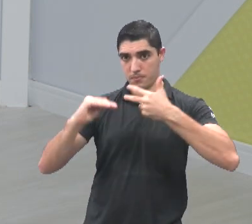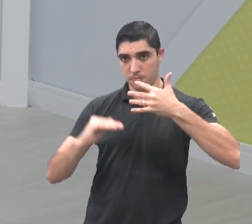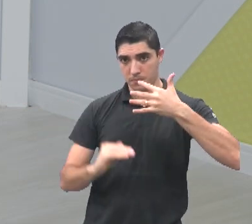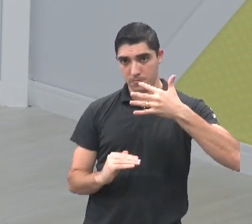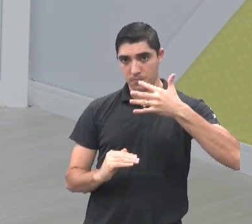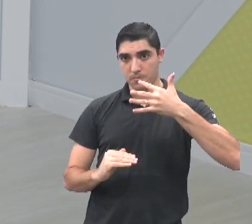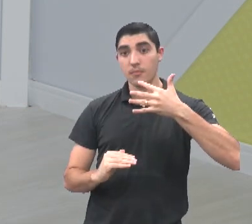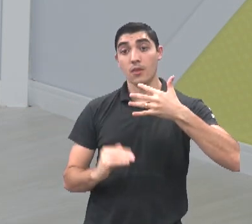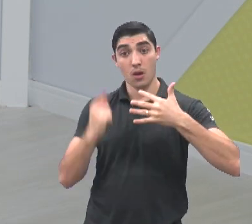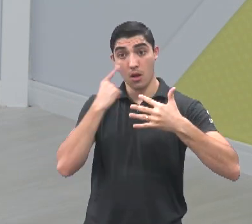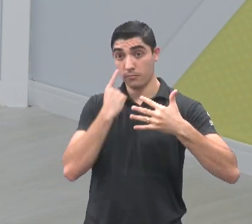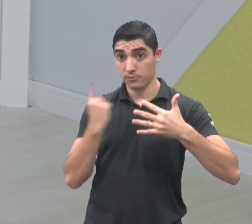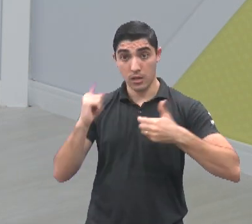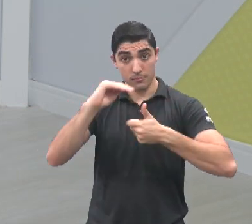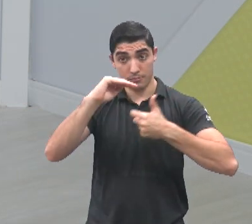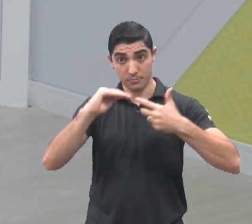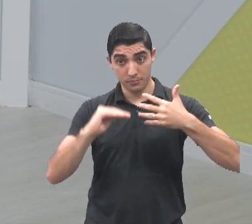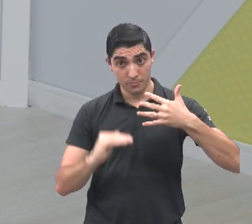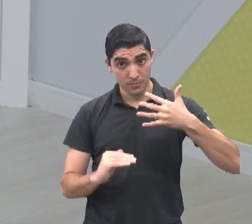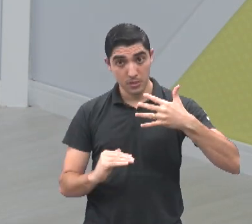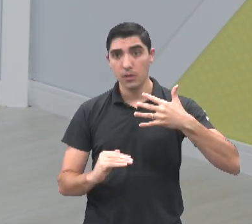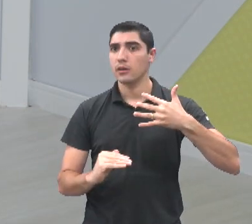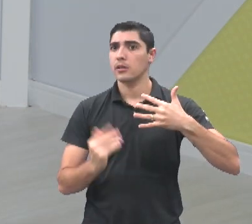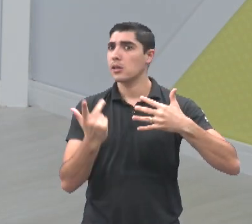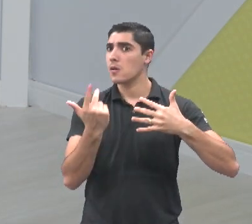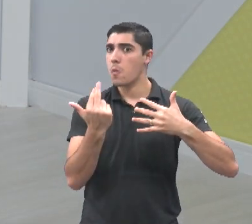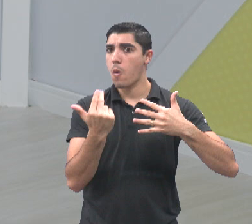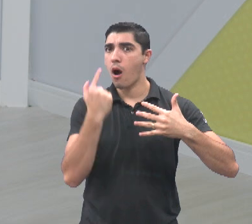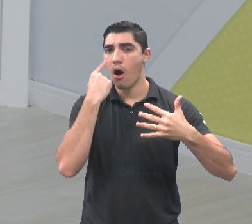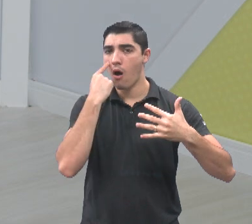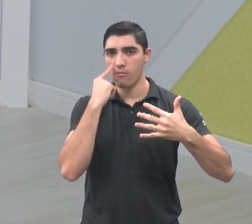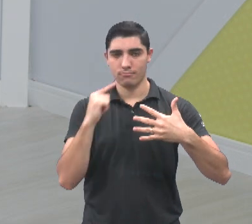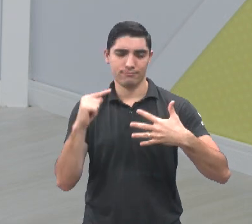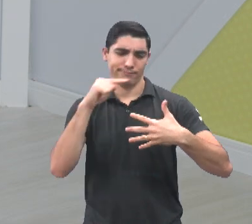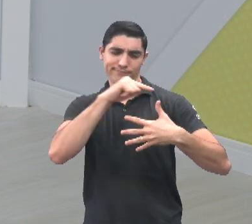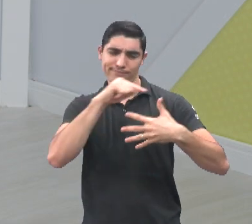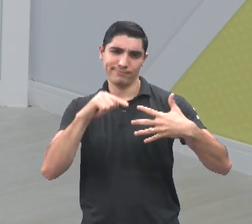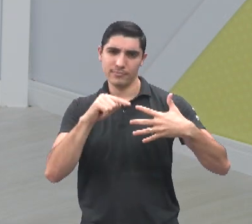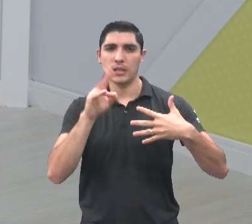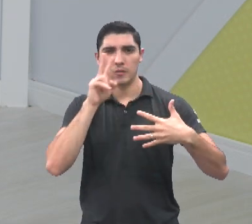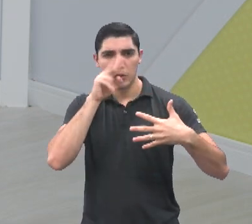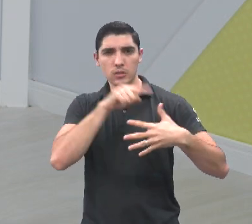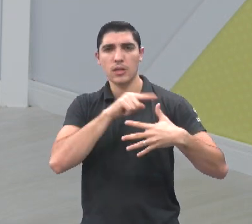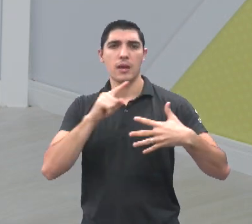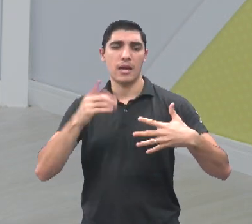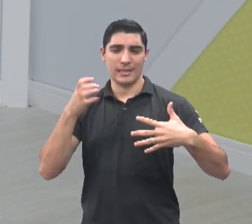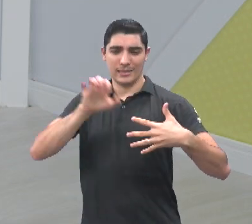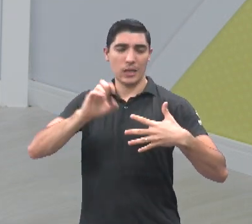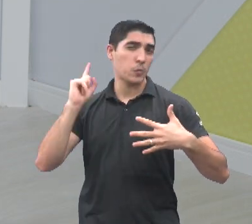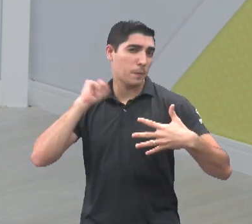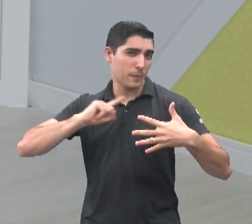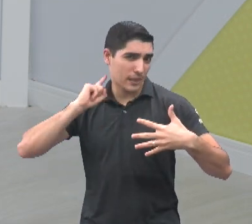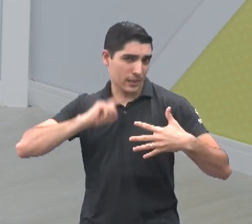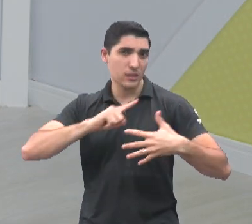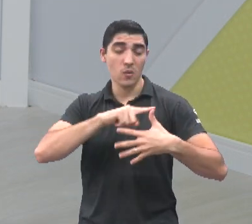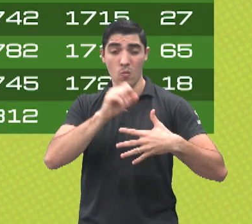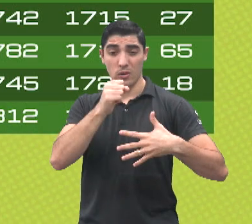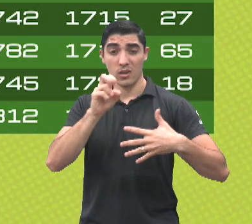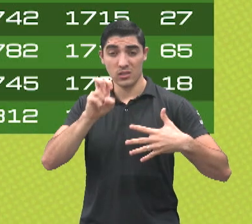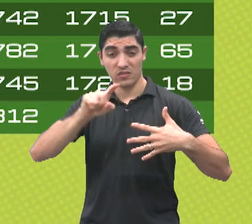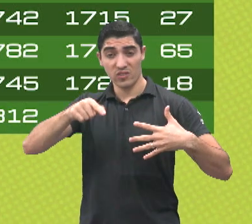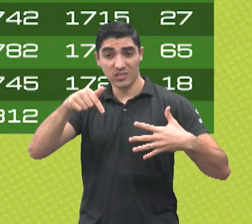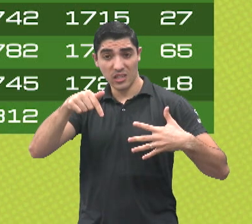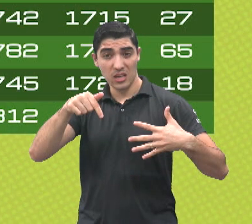tudo muito nivelado, tá tudo muito igual. Tirando as equipes lá em cima, que estão bem demais, ó, o Minas segue líder com 85,7%